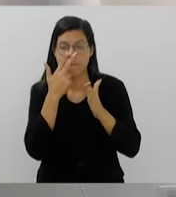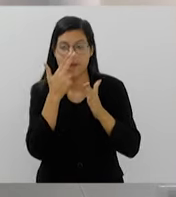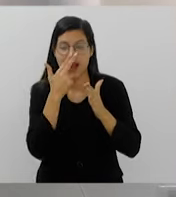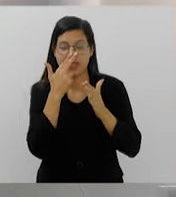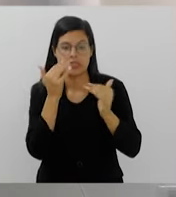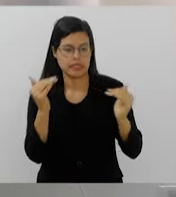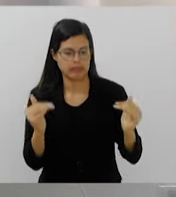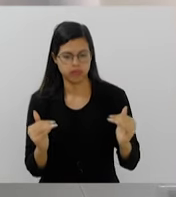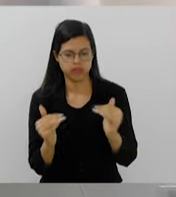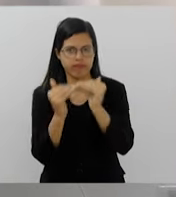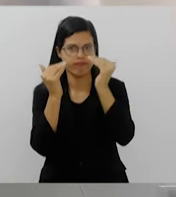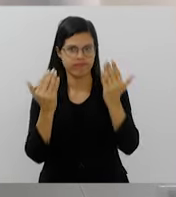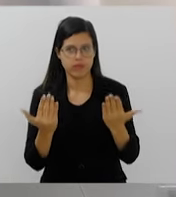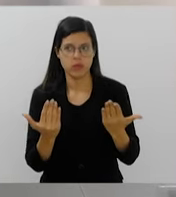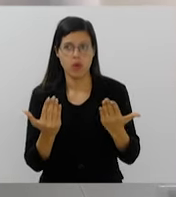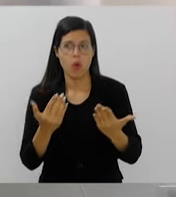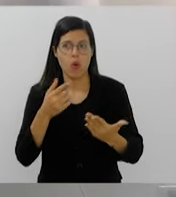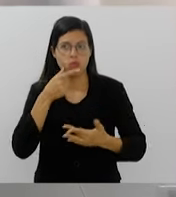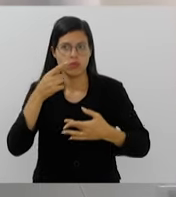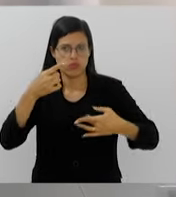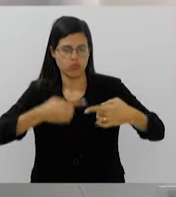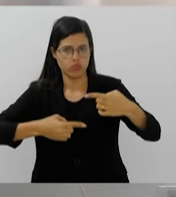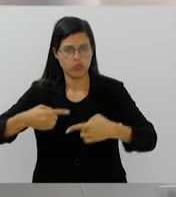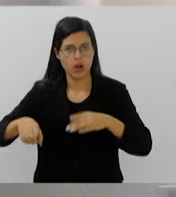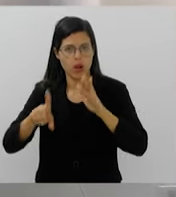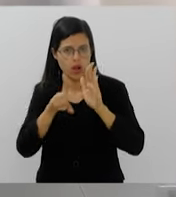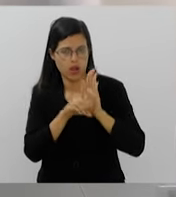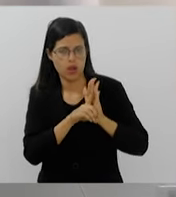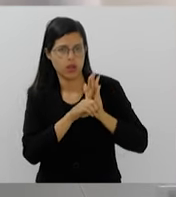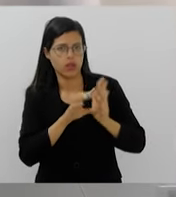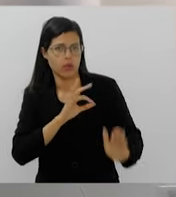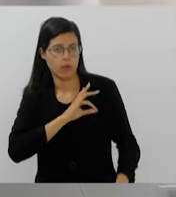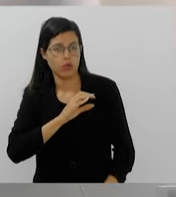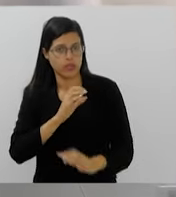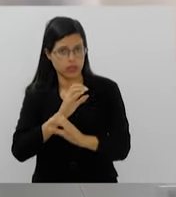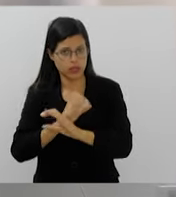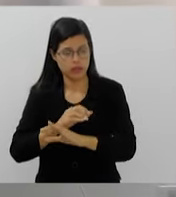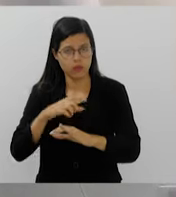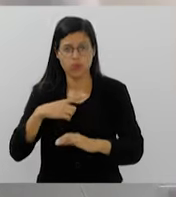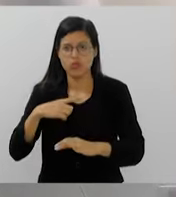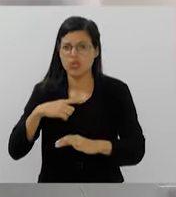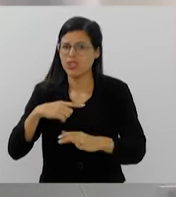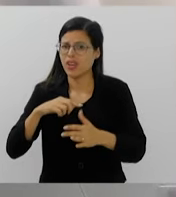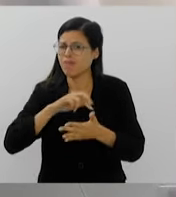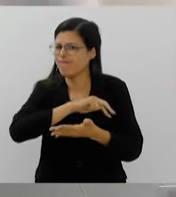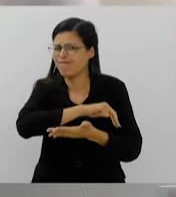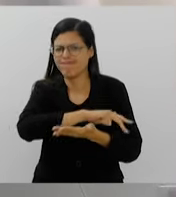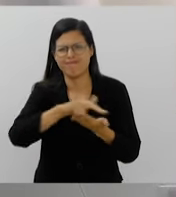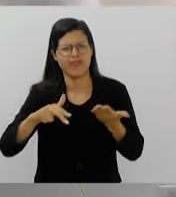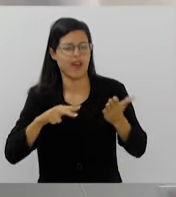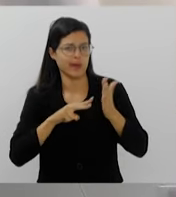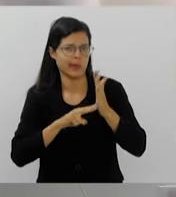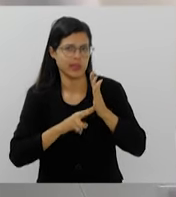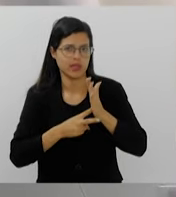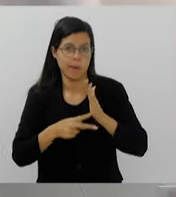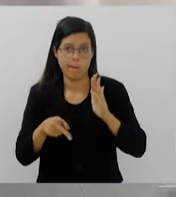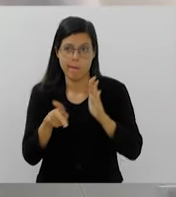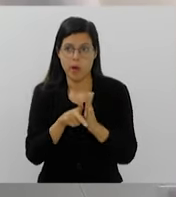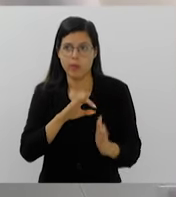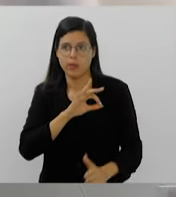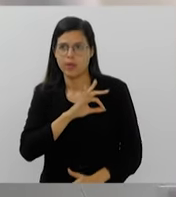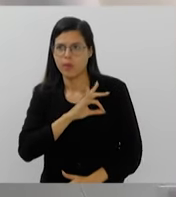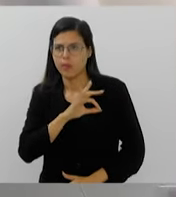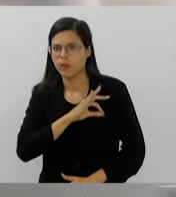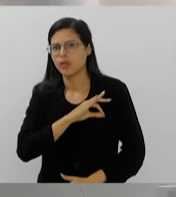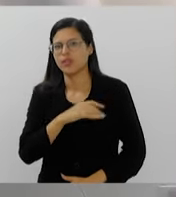dar um exemplo. Ontem a gente discutiu aqui a Lei Orgânica da Polícia Civil e tinham N sindicatos da Polícia Civil aqui dentro. Sindicato específico